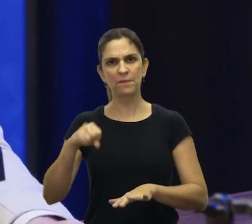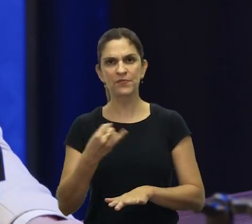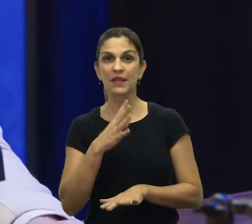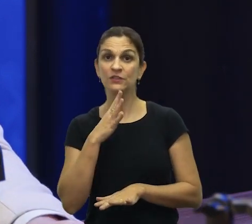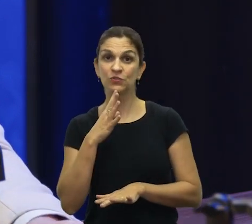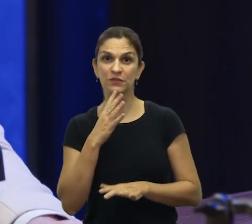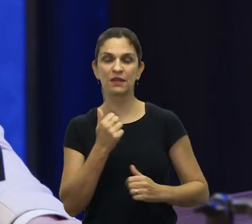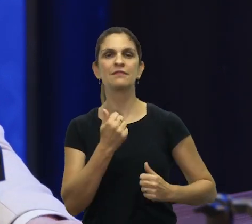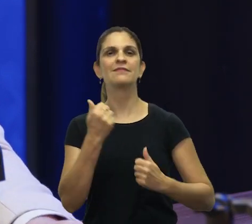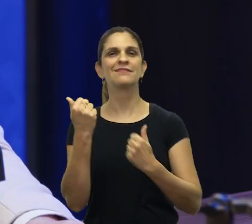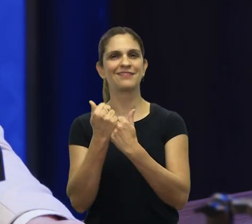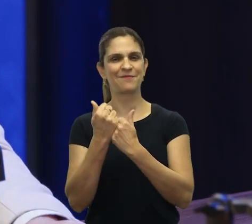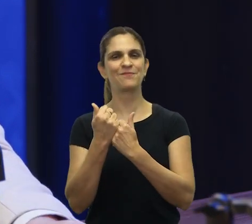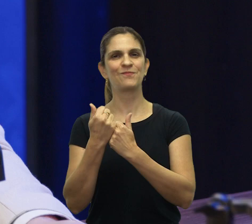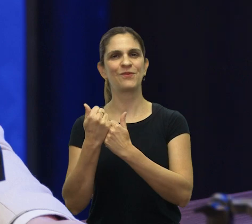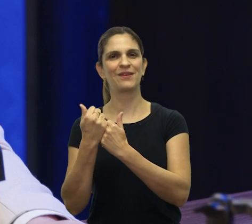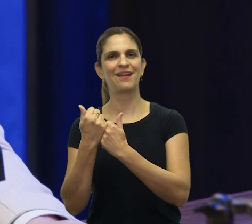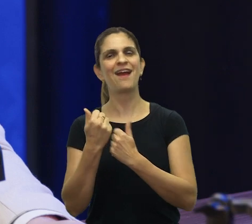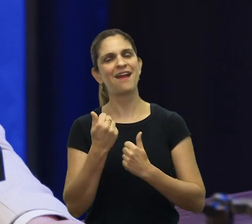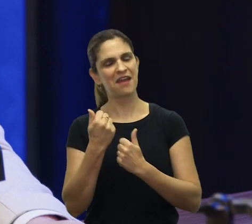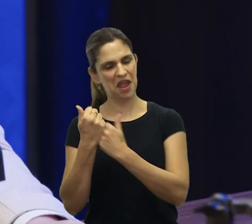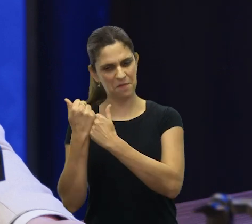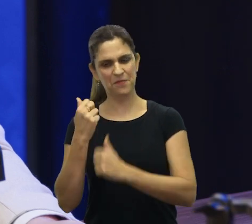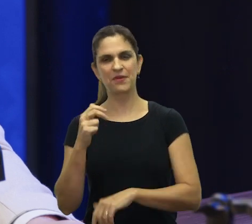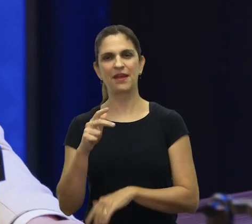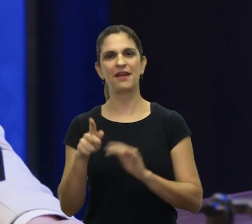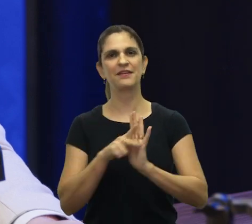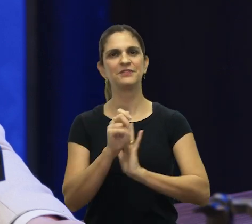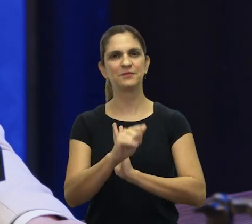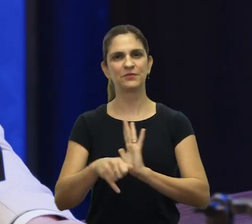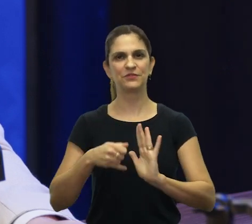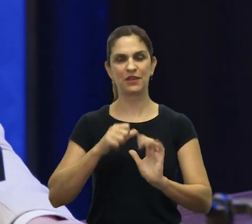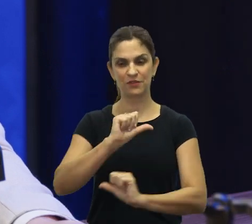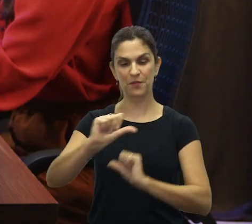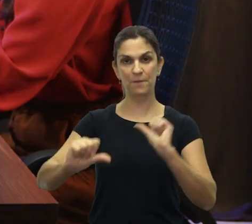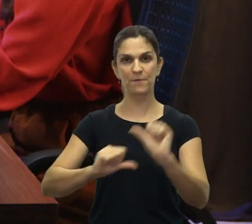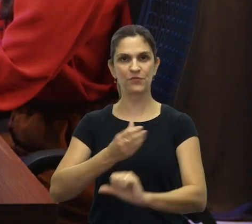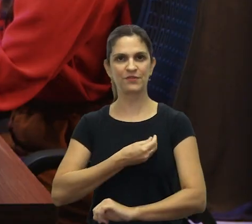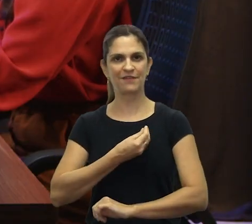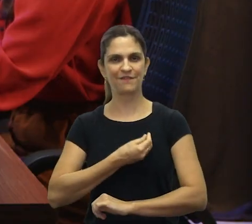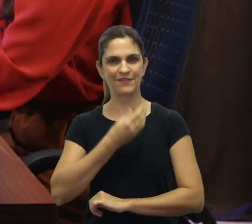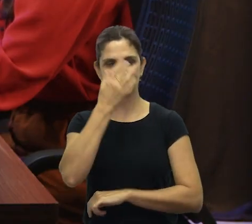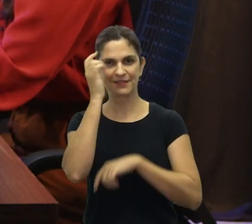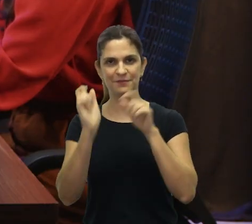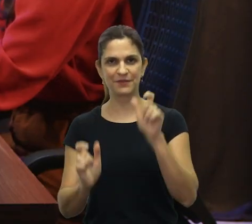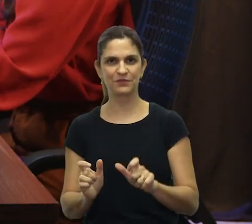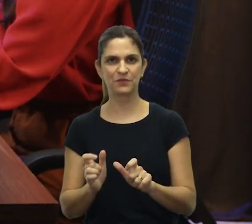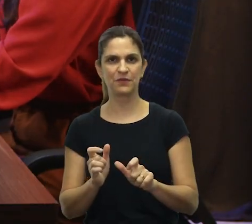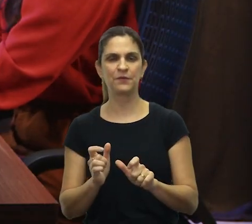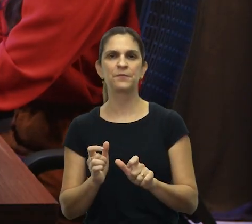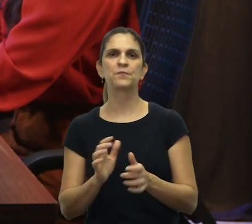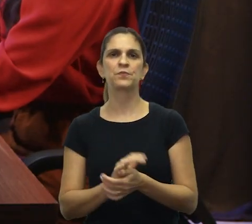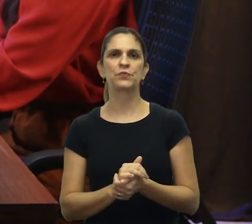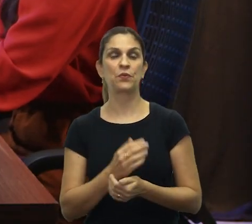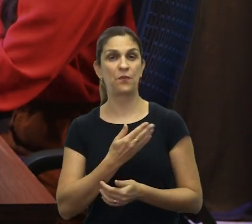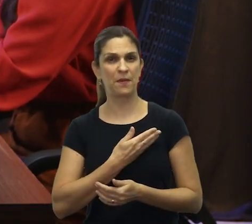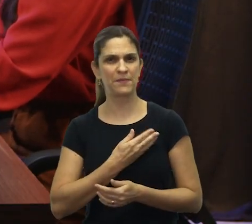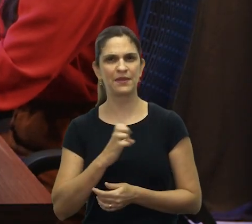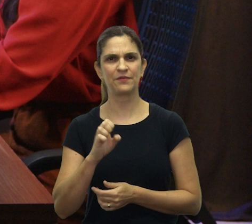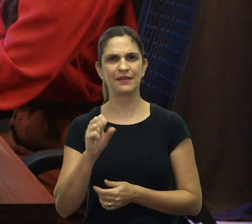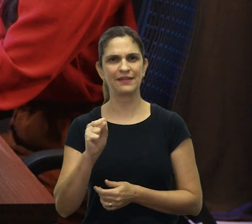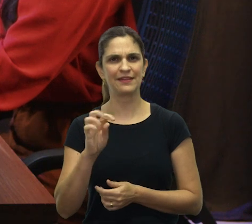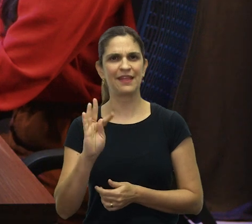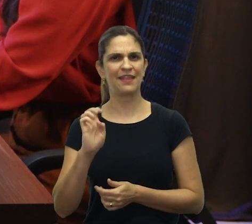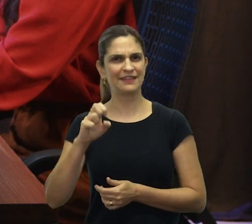de conhecer e apoiar um projeto que muda a vida das pessoas. Temos um grande amigo, que é o Dr. Estênio Campelo,